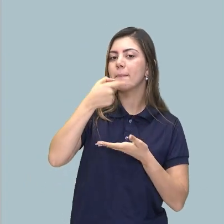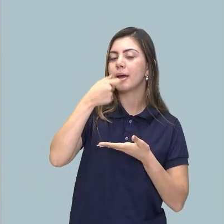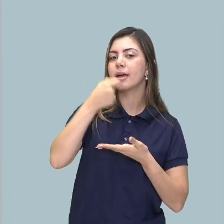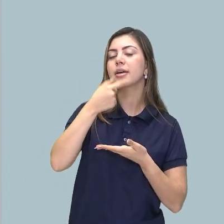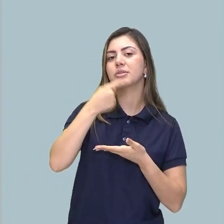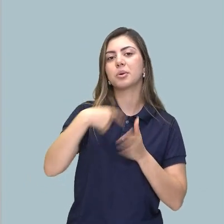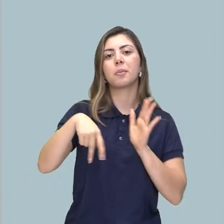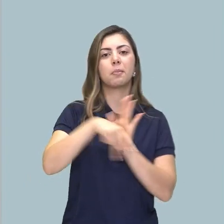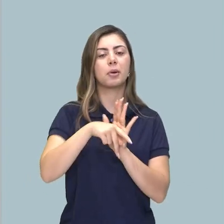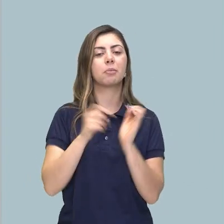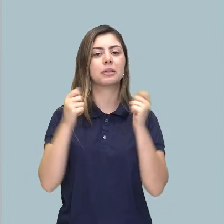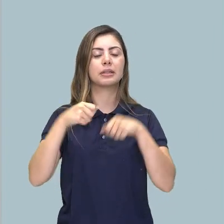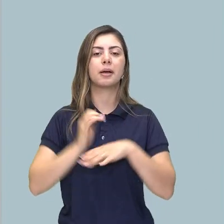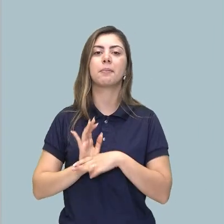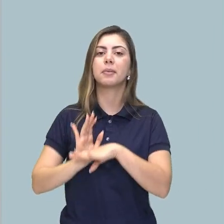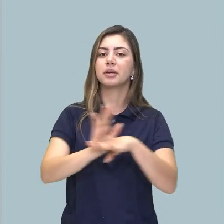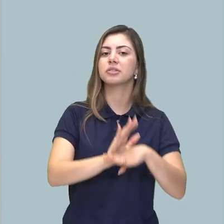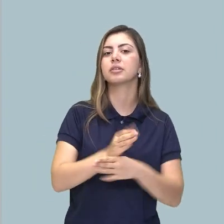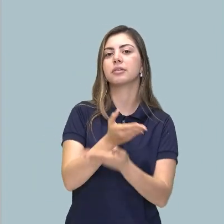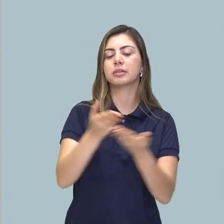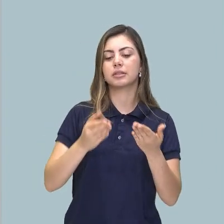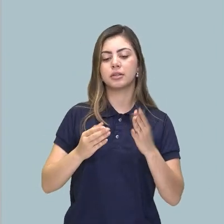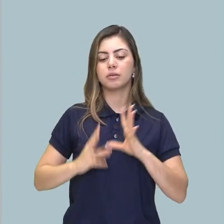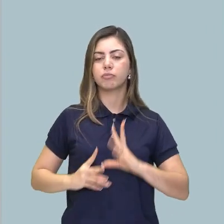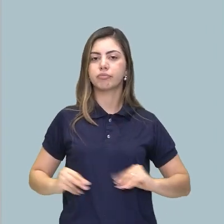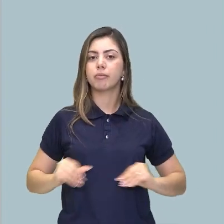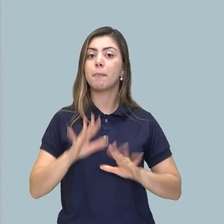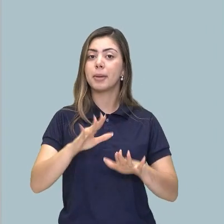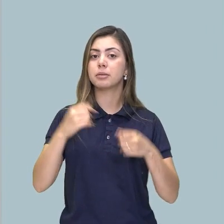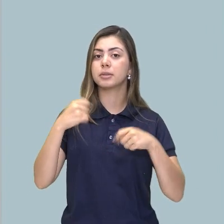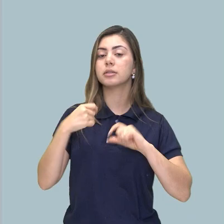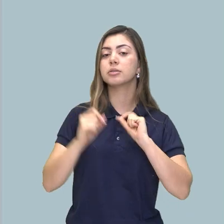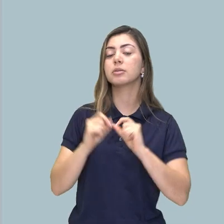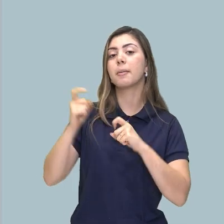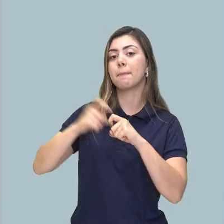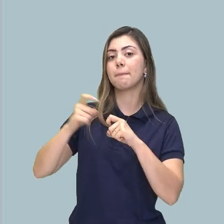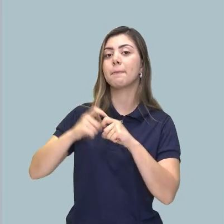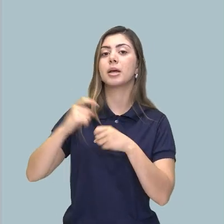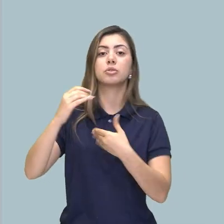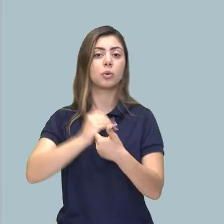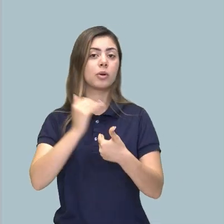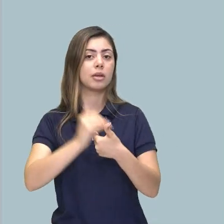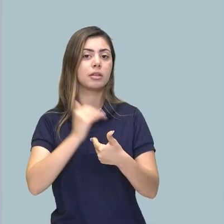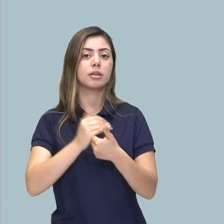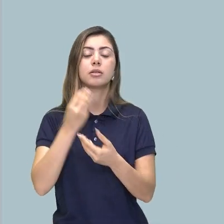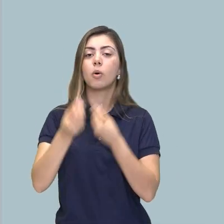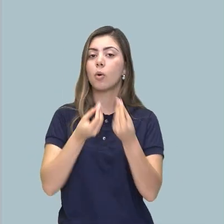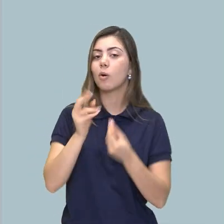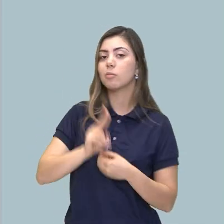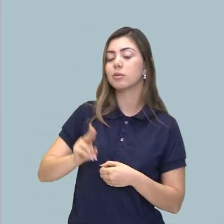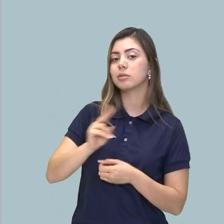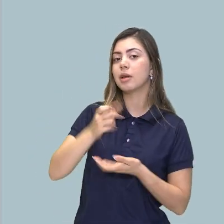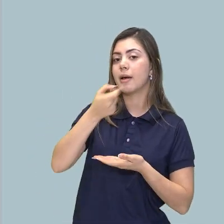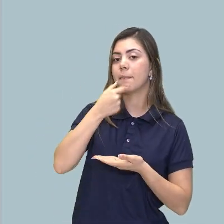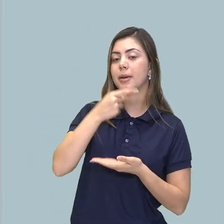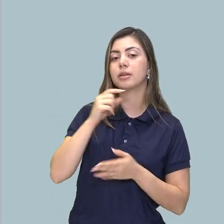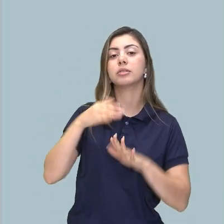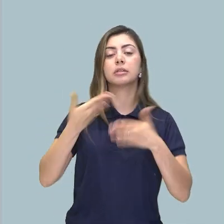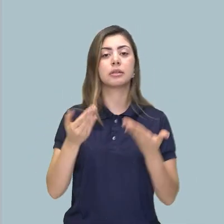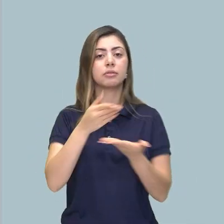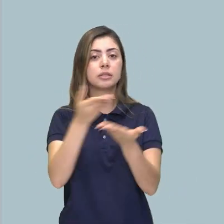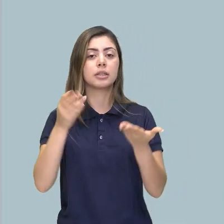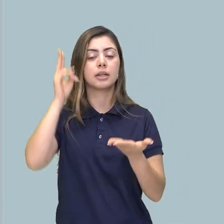e mebendazol são eficazes, mas devem ser usados com orientação médica. Lembre-se, cuidar da higiene